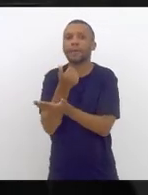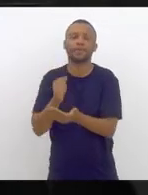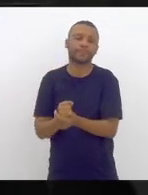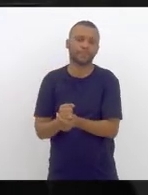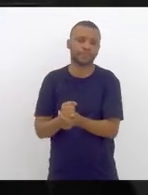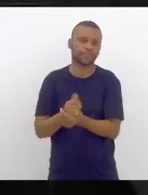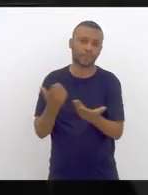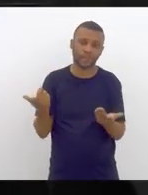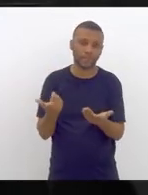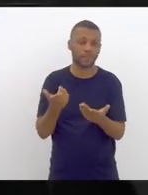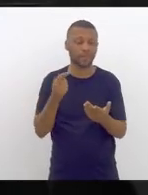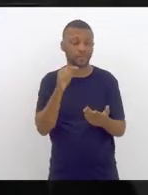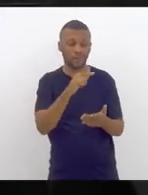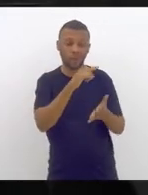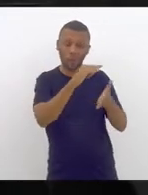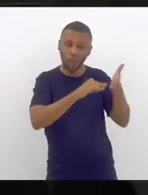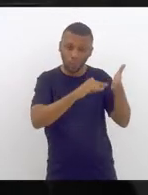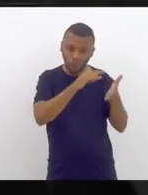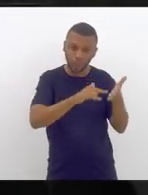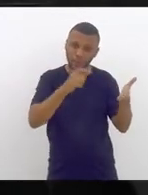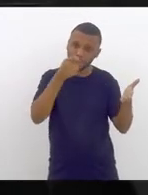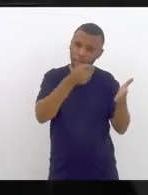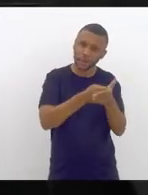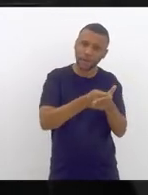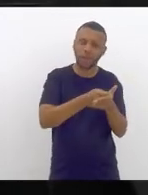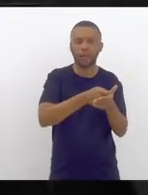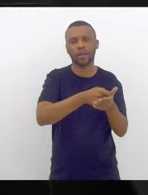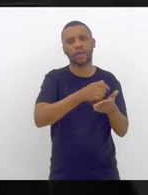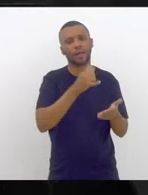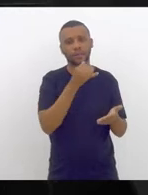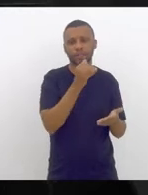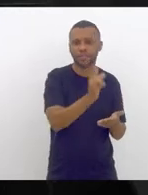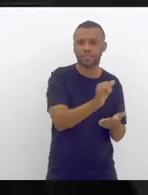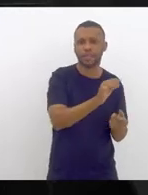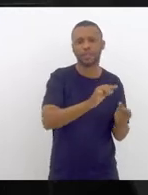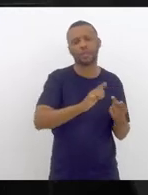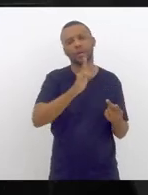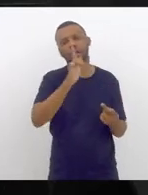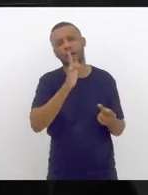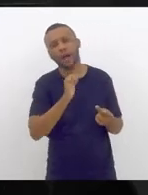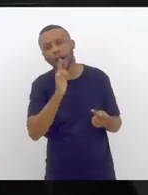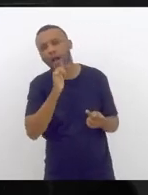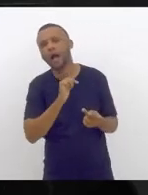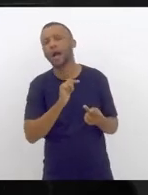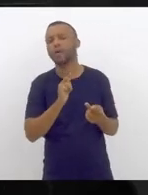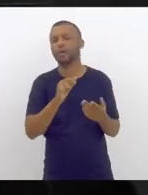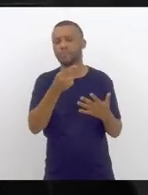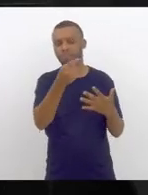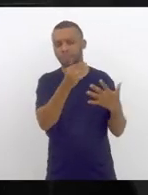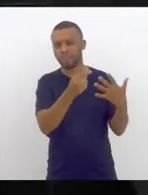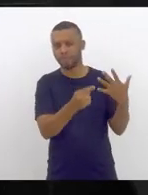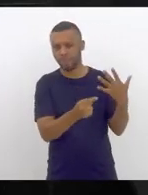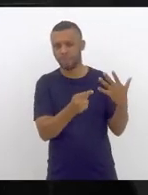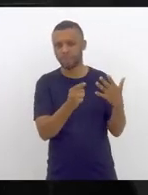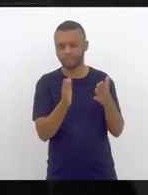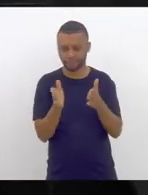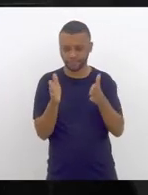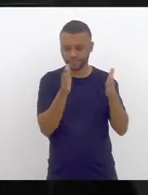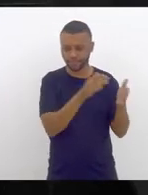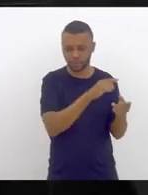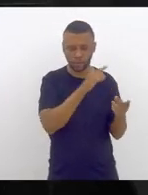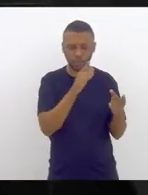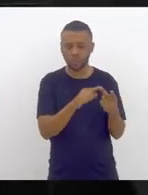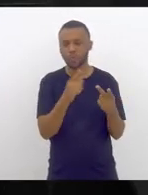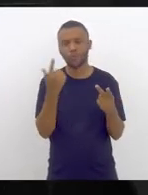Dirá pagar contas é como luz em água e outras igualmente essenciais quero fazer um outro